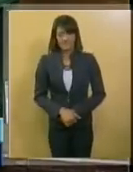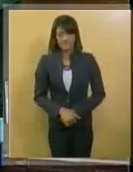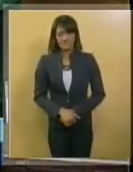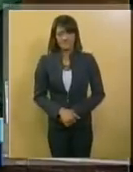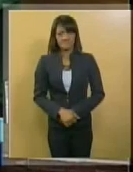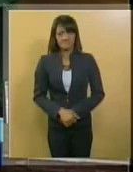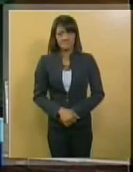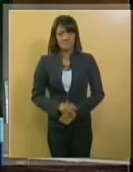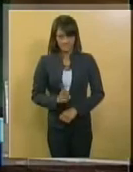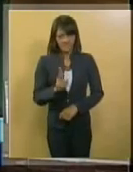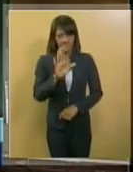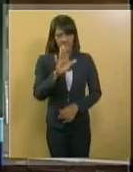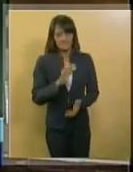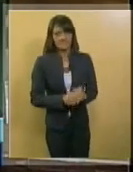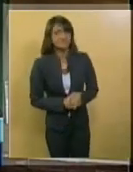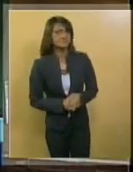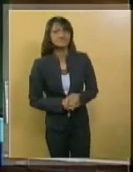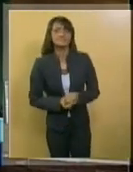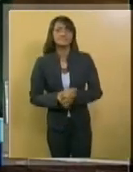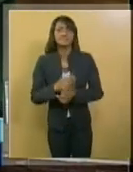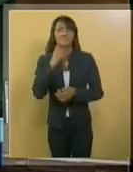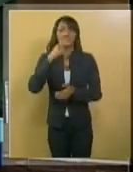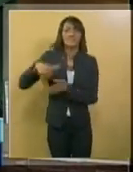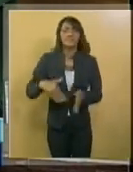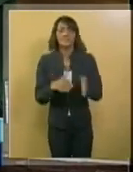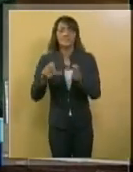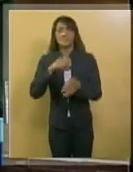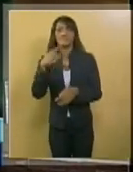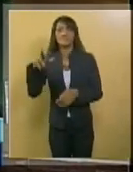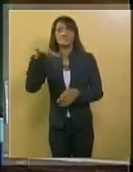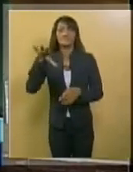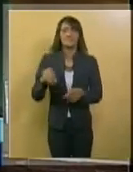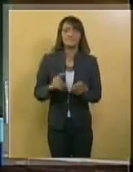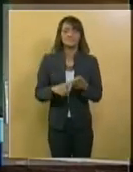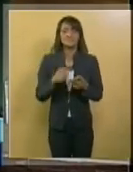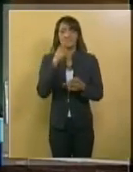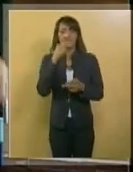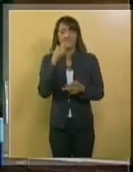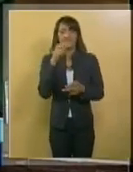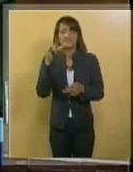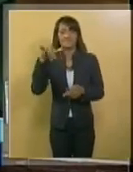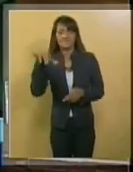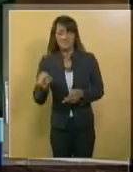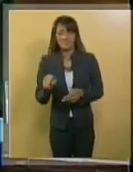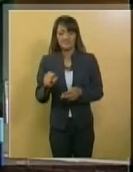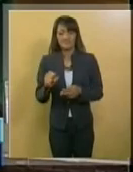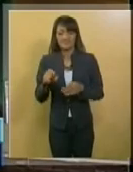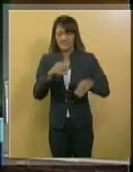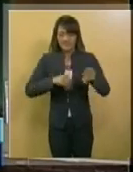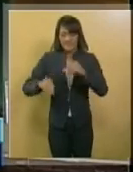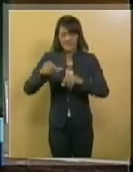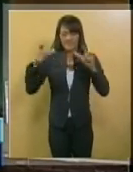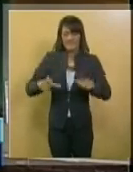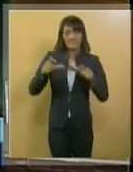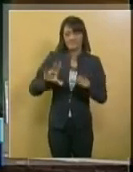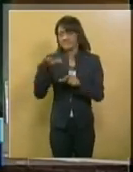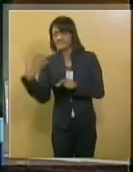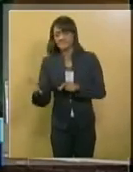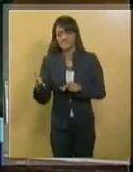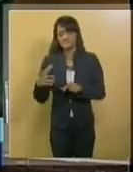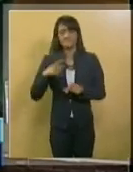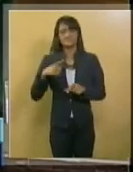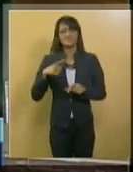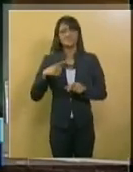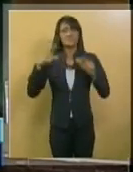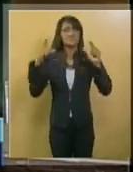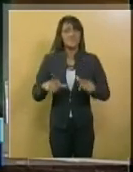Eu vou mais adiante. Rio São Francisco, ponta de captação de água da Deso. Terreno ao lado, o terreno baldio. Tem um abatedouro